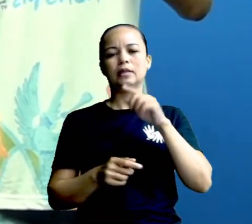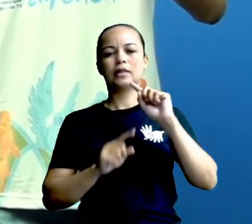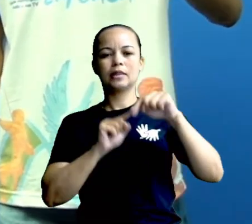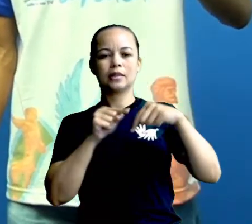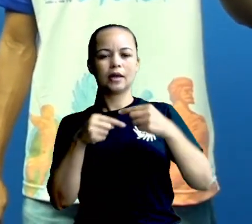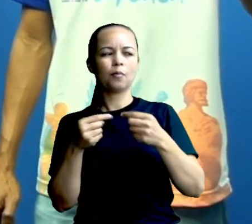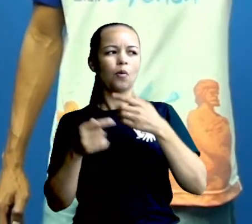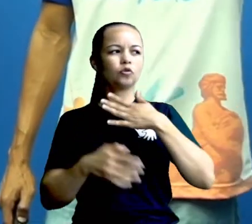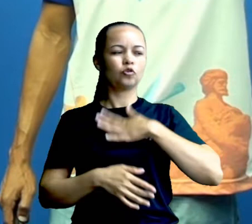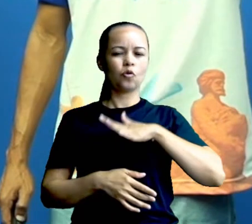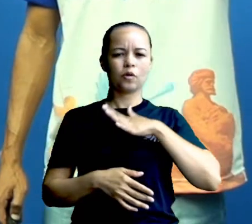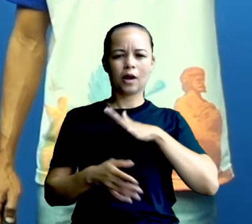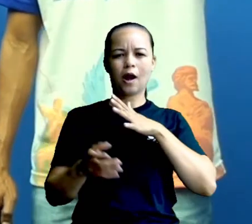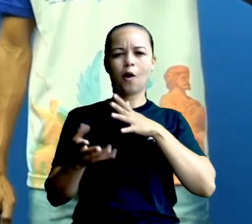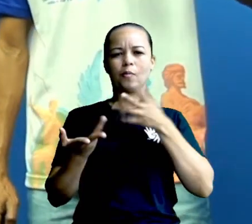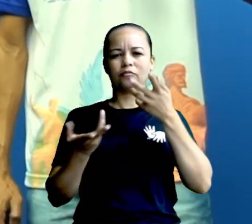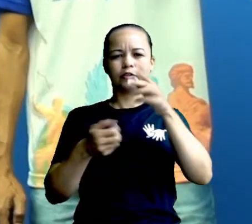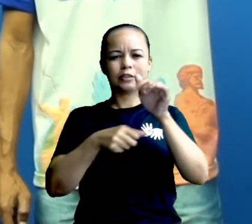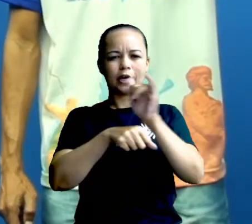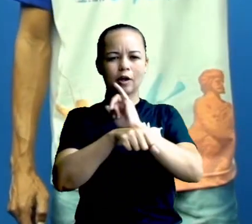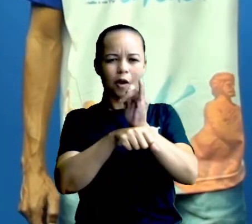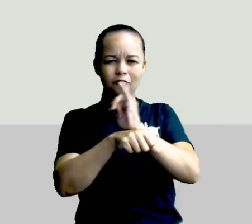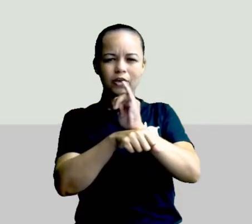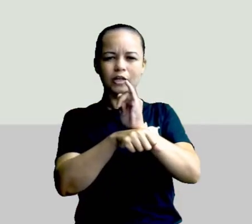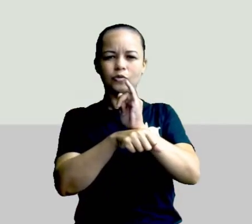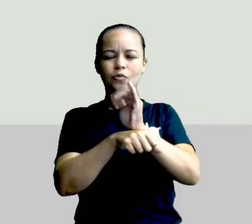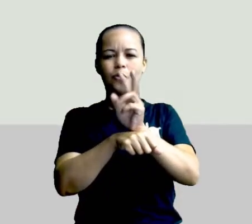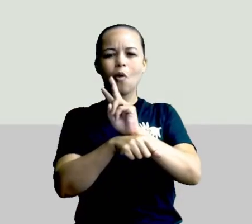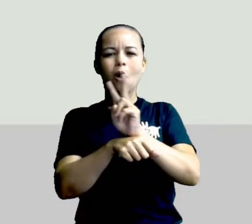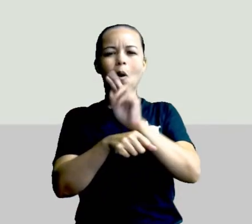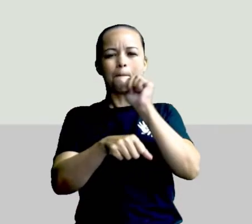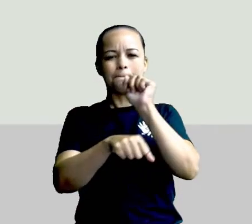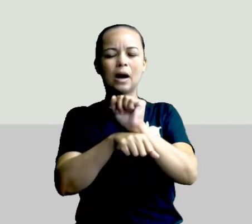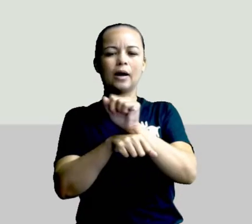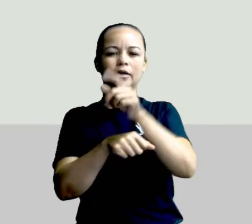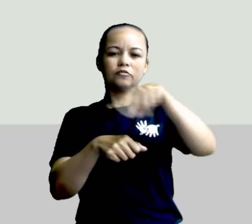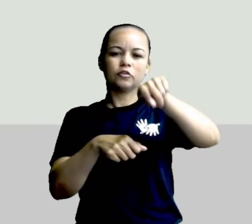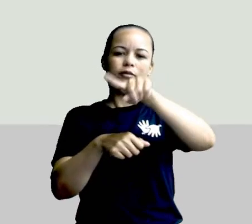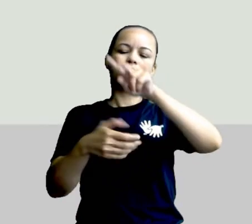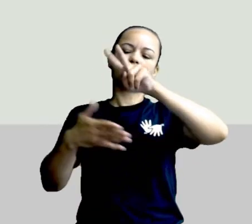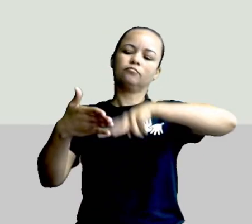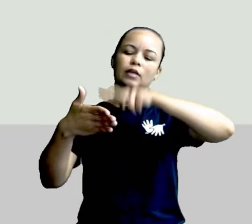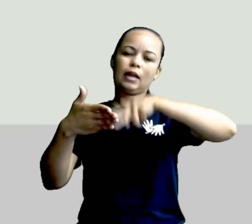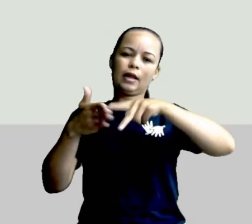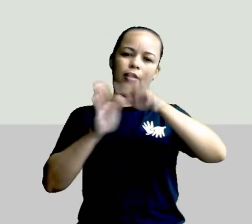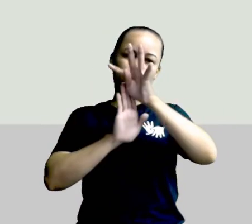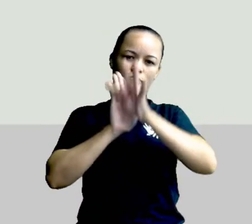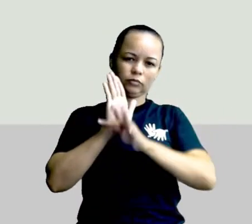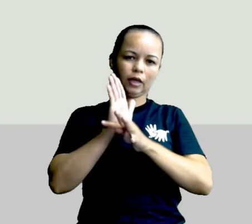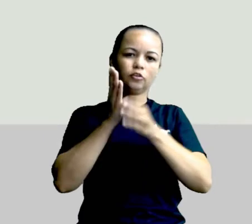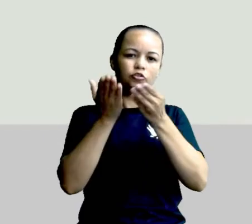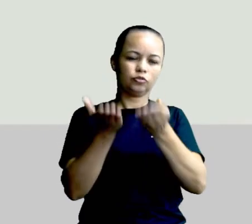Vocês depois, calma, dê uma pausa nesse vídeo, tá bom? E leia